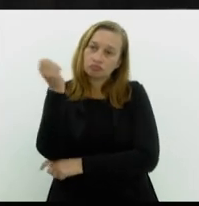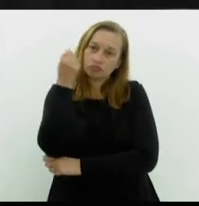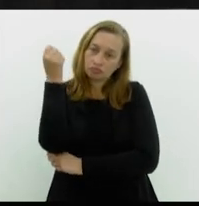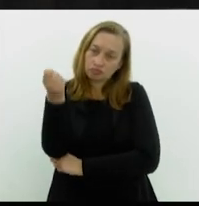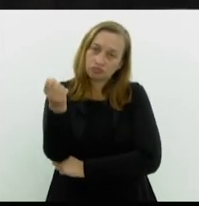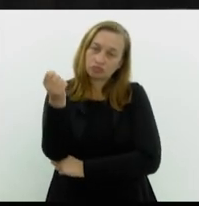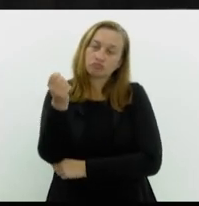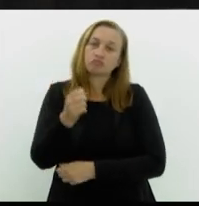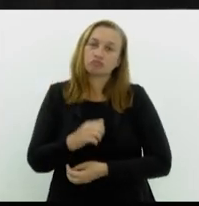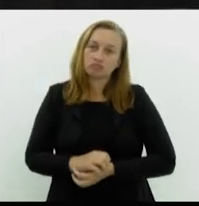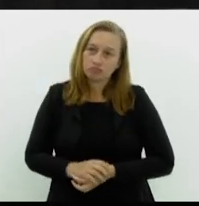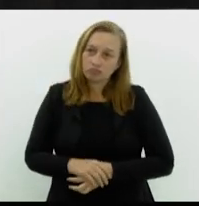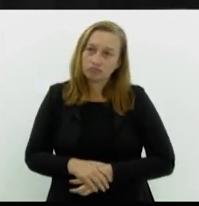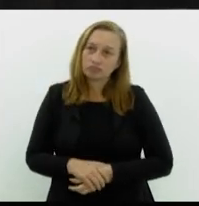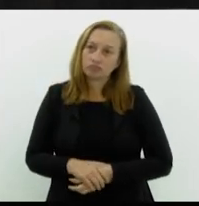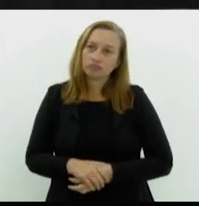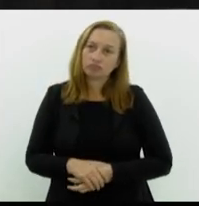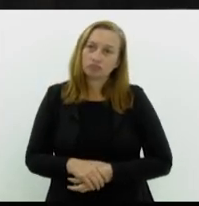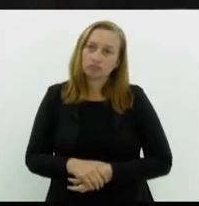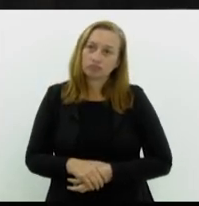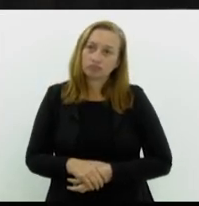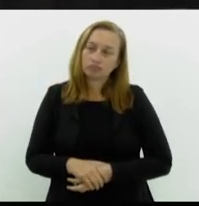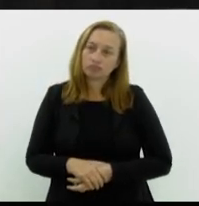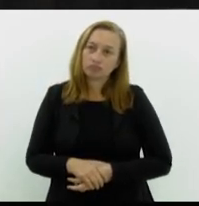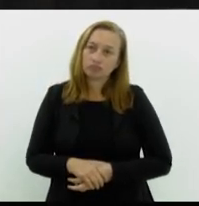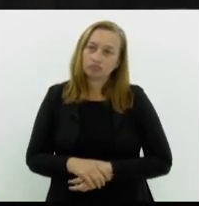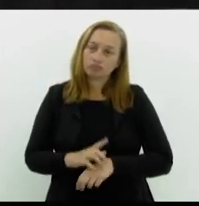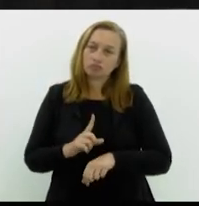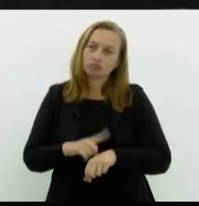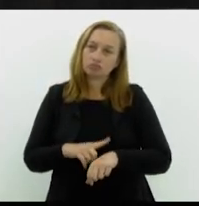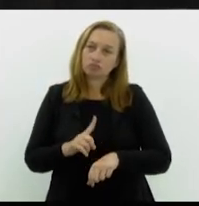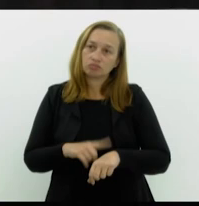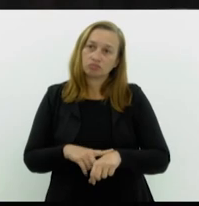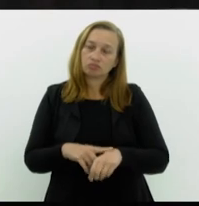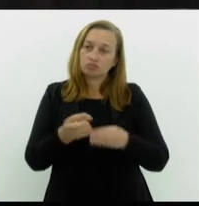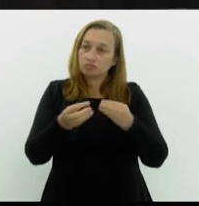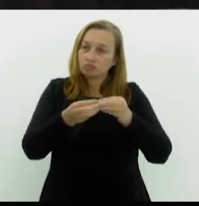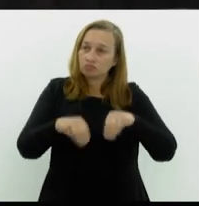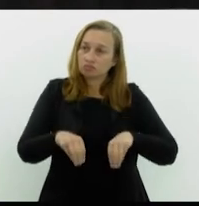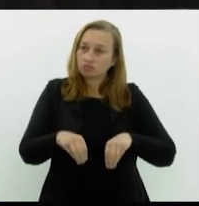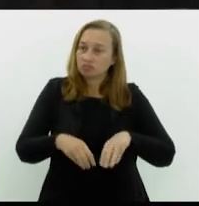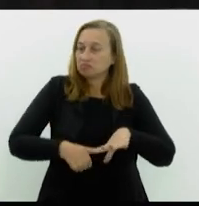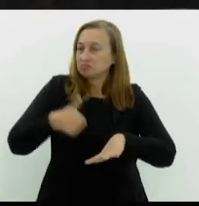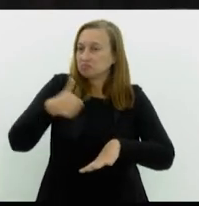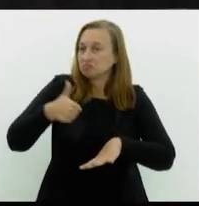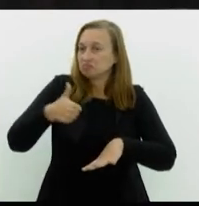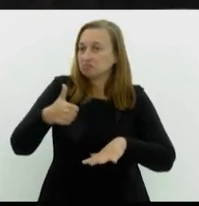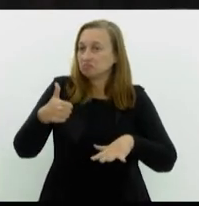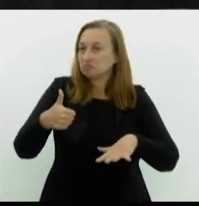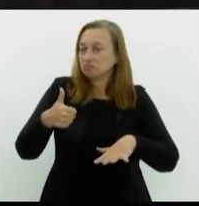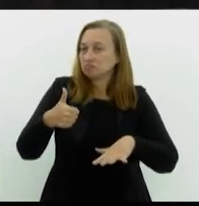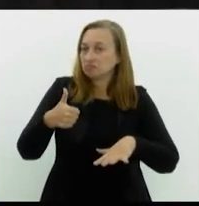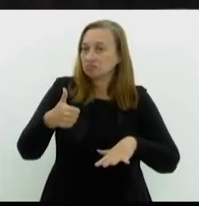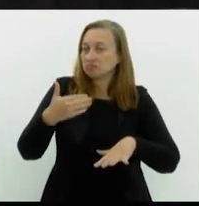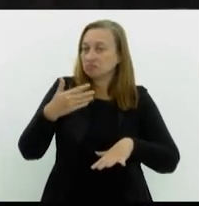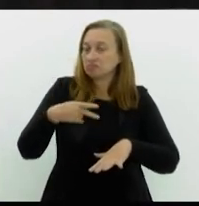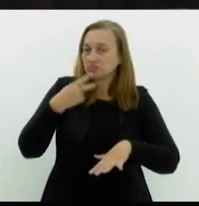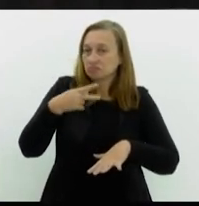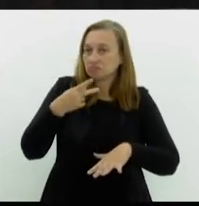Sul, que na hora da tragédia, a primeira coisa que foi